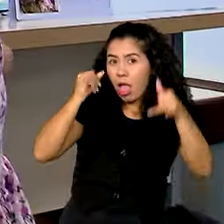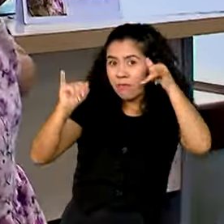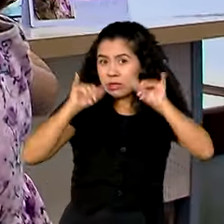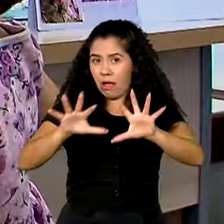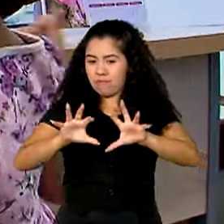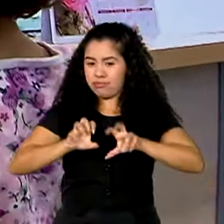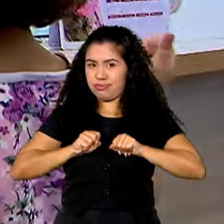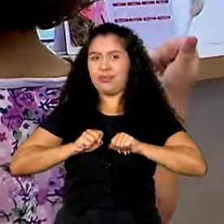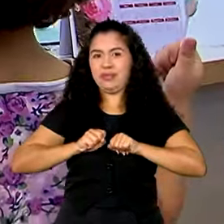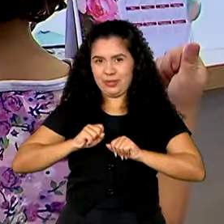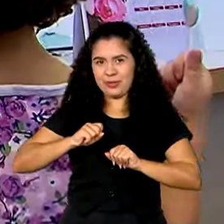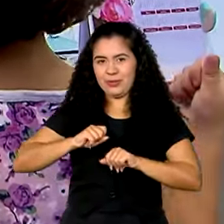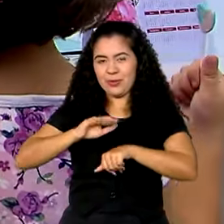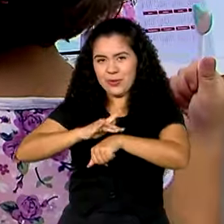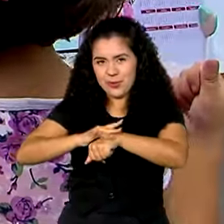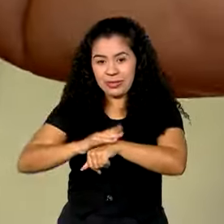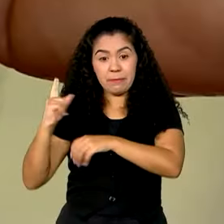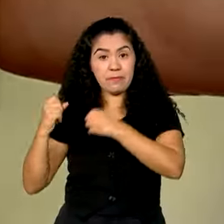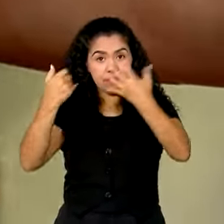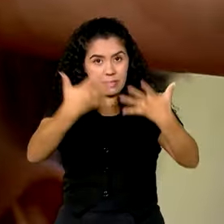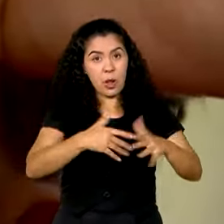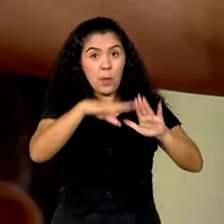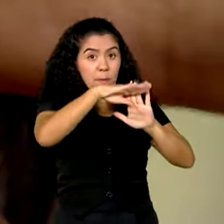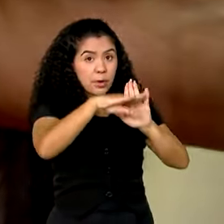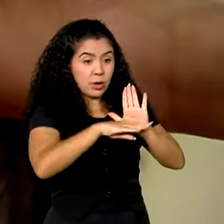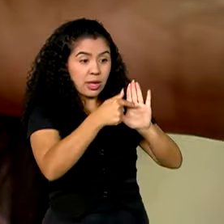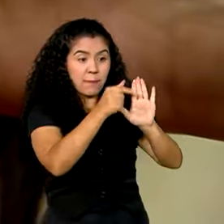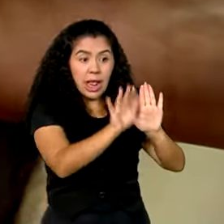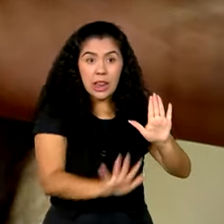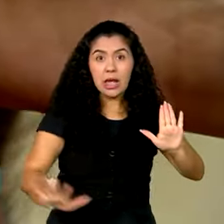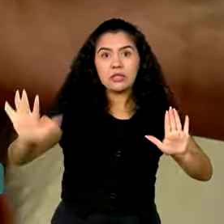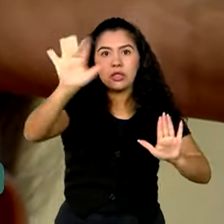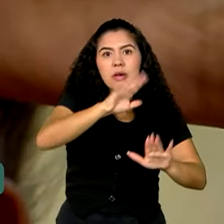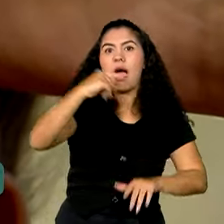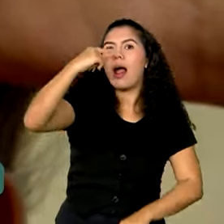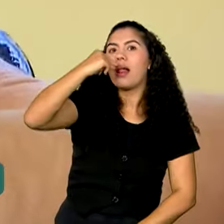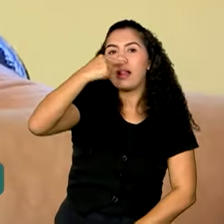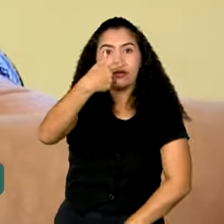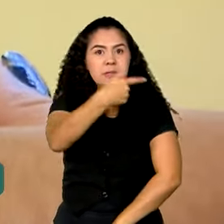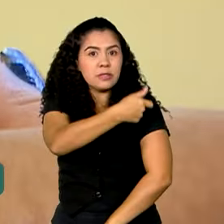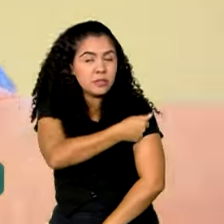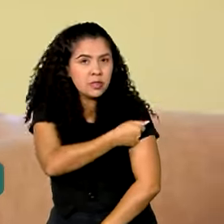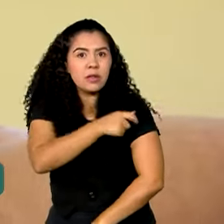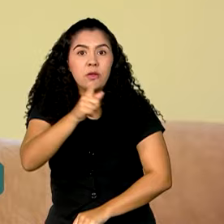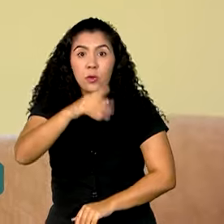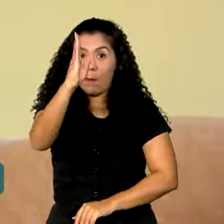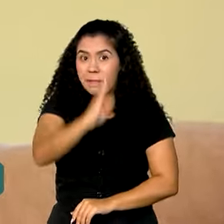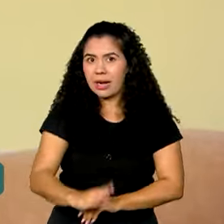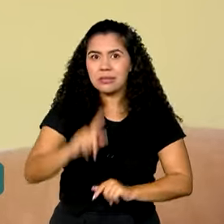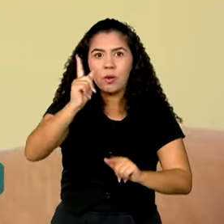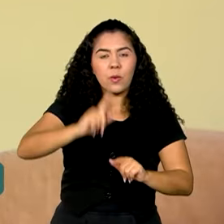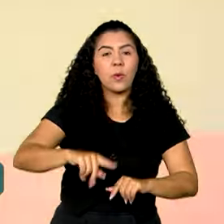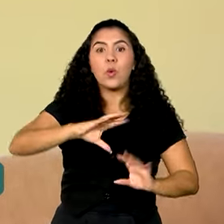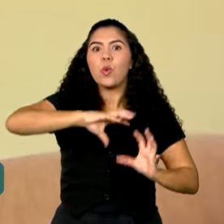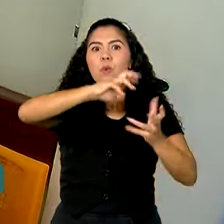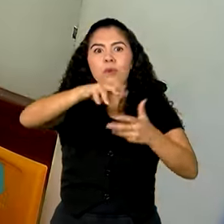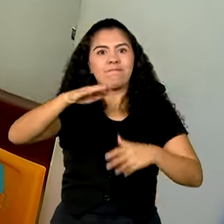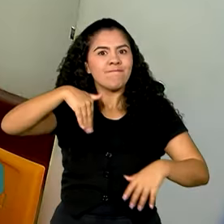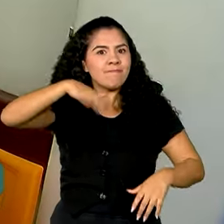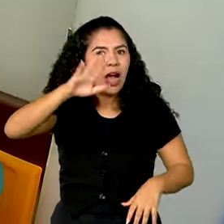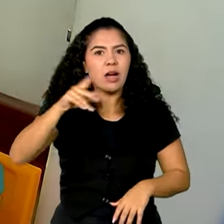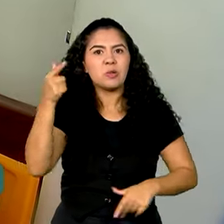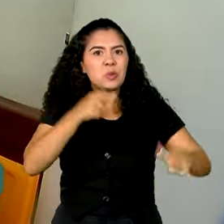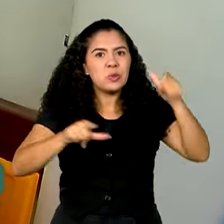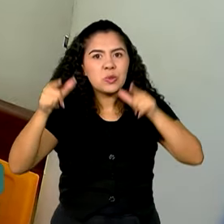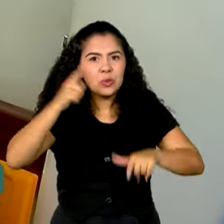O Programa Nacional de Imunizações do Brasil é um dos maiores do mundo. São 48 imunobiológicos,